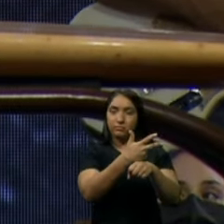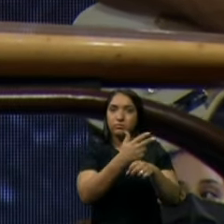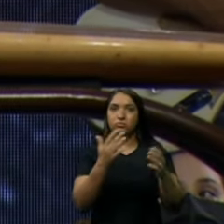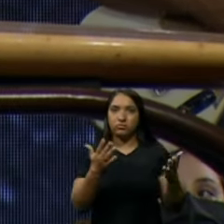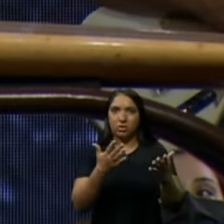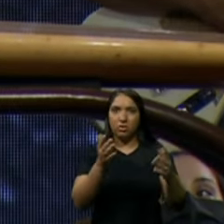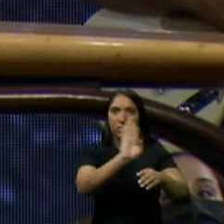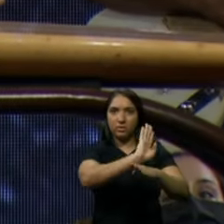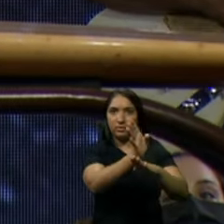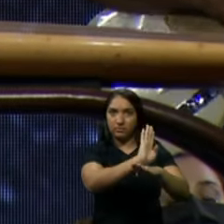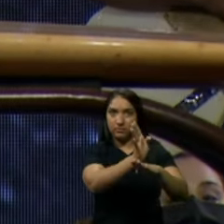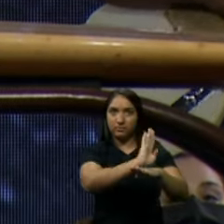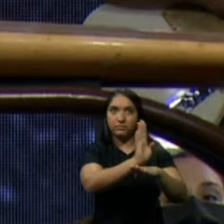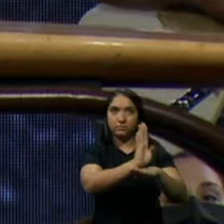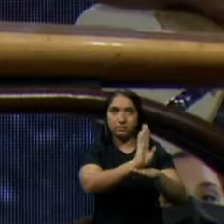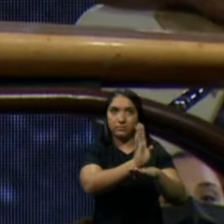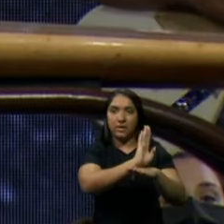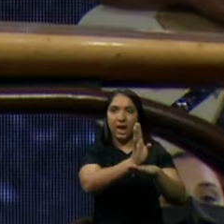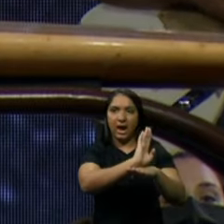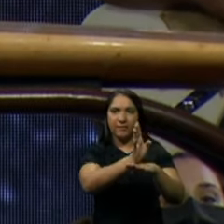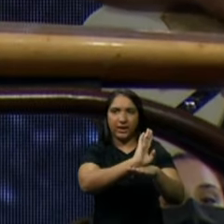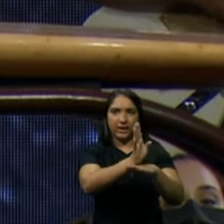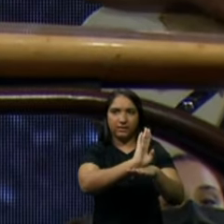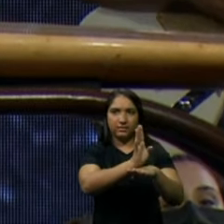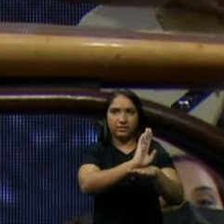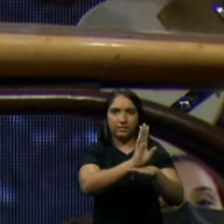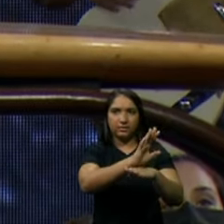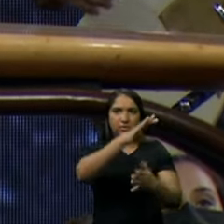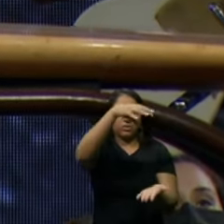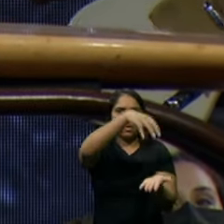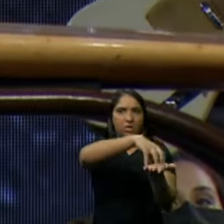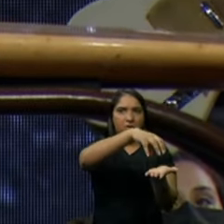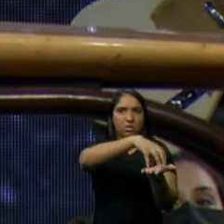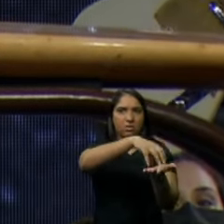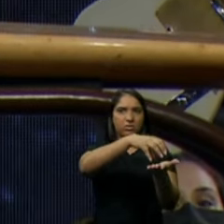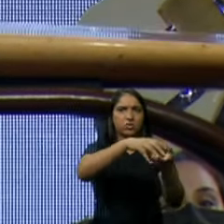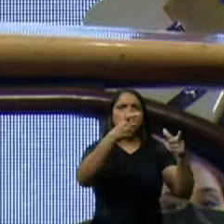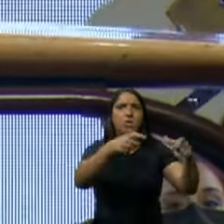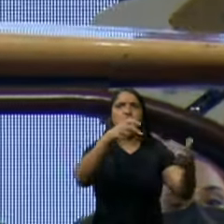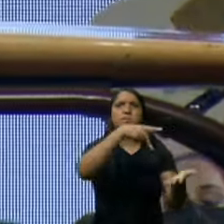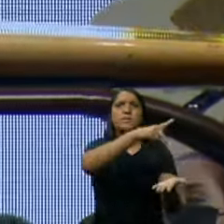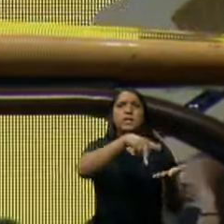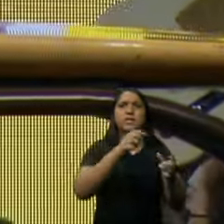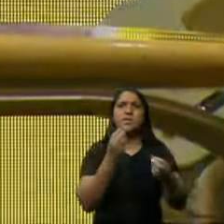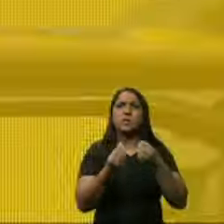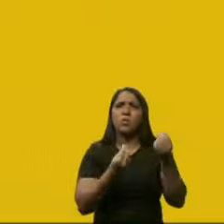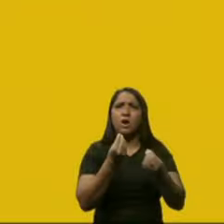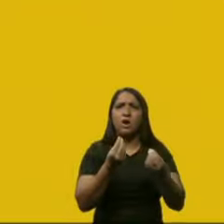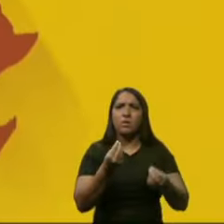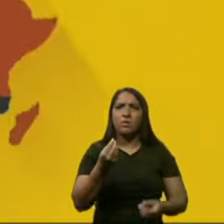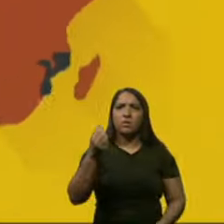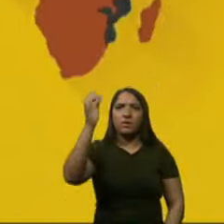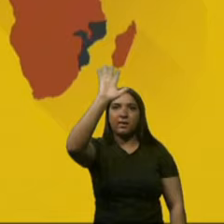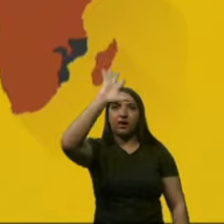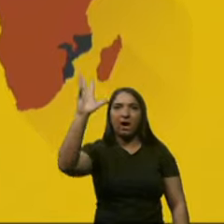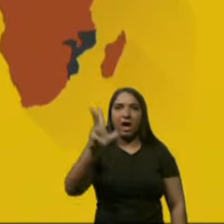trabalho incrível e depois a Taís vai falar um pouquinho sobre isso mas já passa o vídeo enquanto eles chegam já é